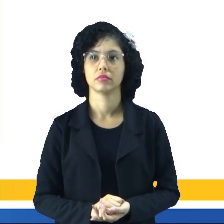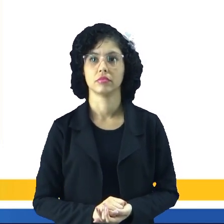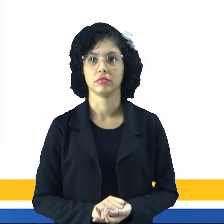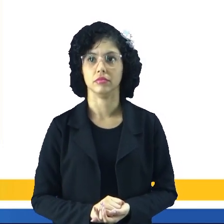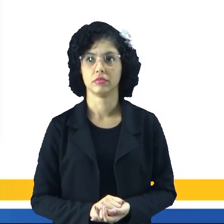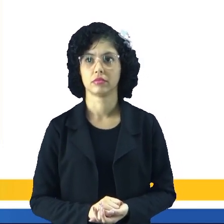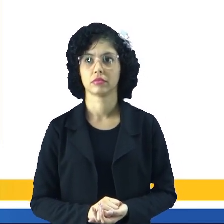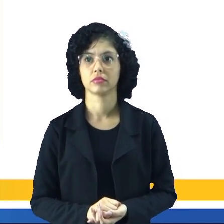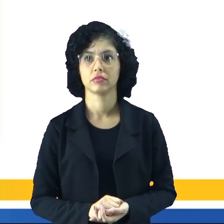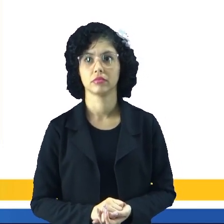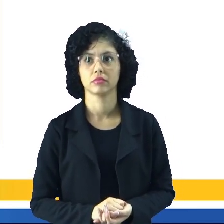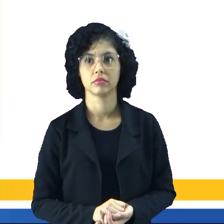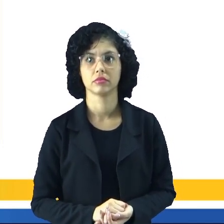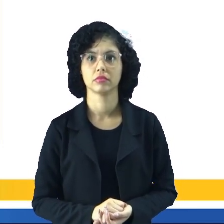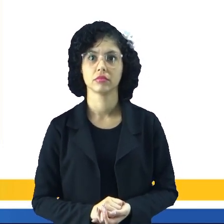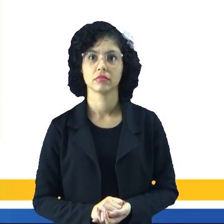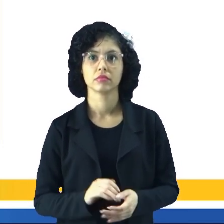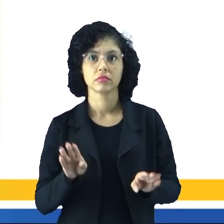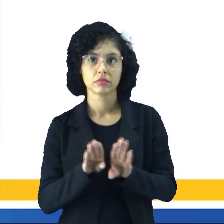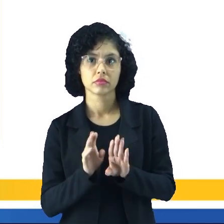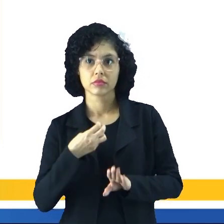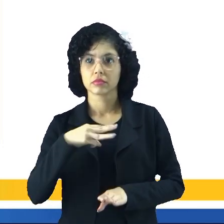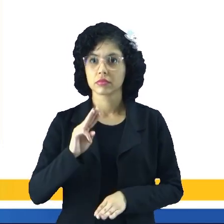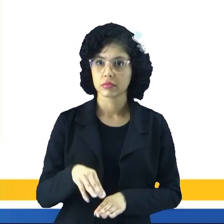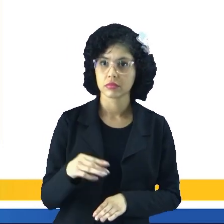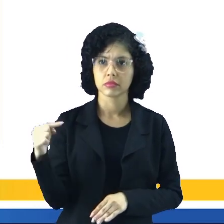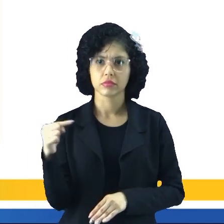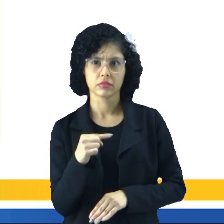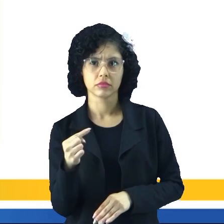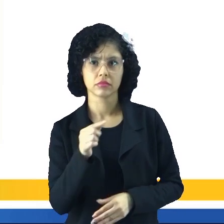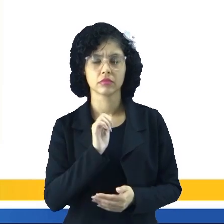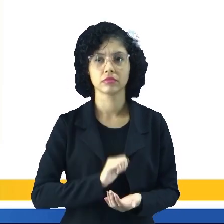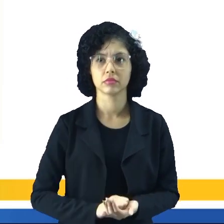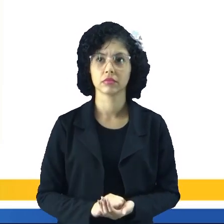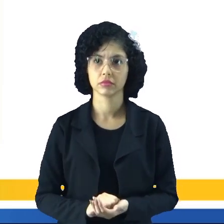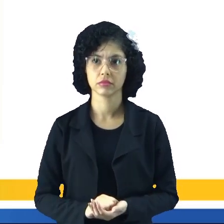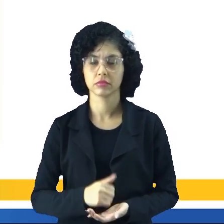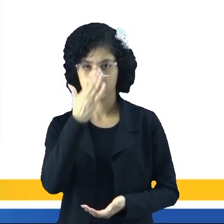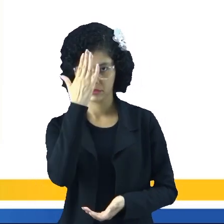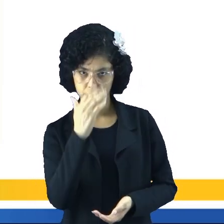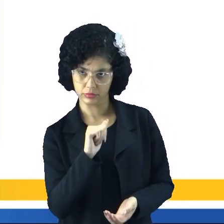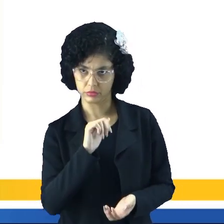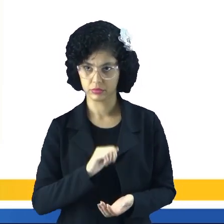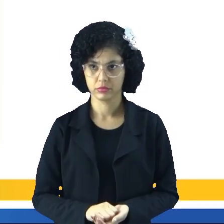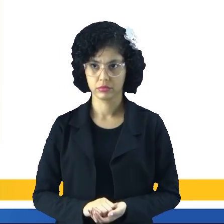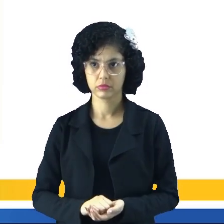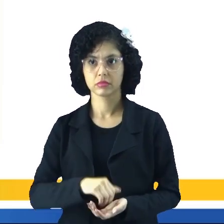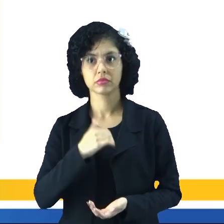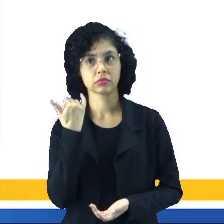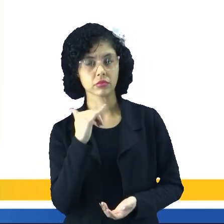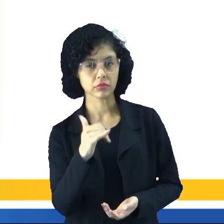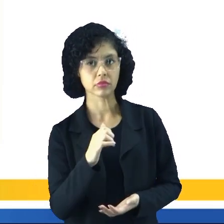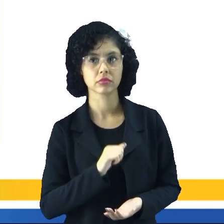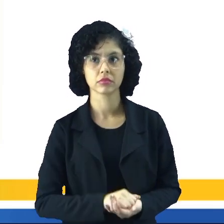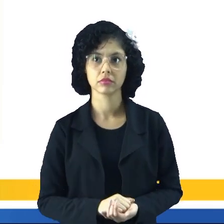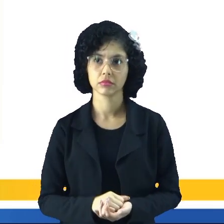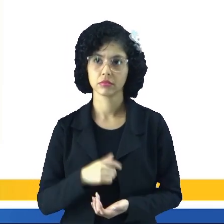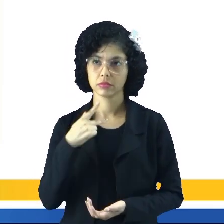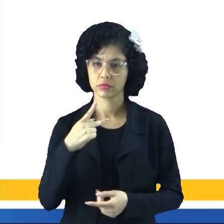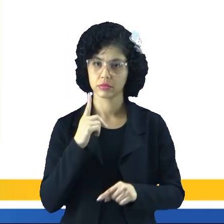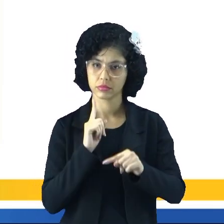não vai confundir, não vamos confundir quem é positivo e quem é negativo. Nós vamos saber que o elétron é negativo e o próton de